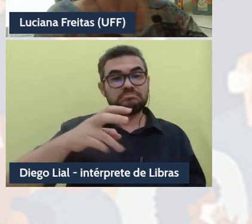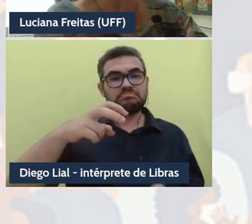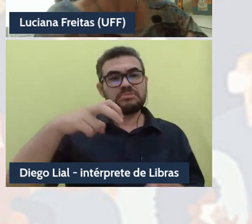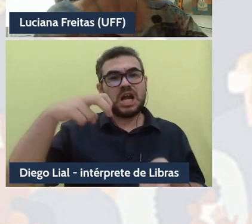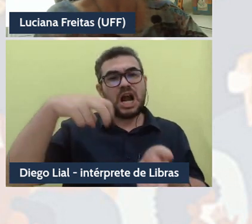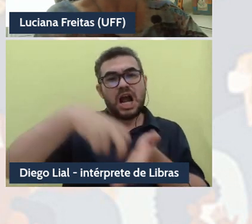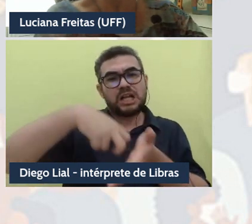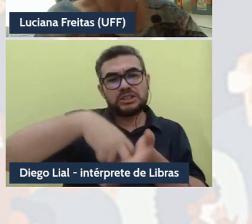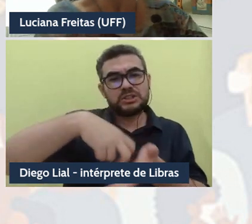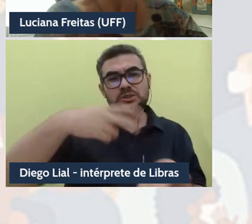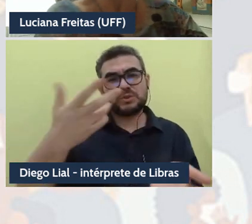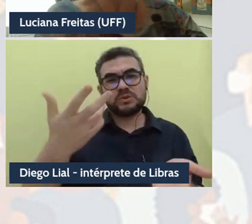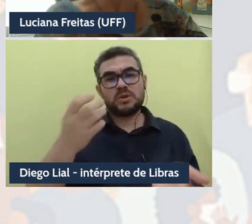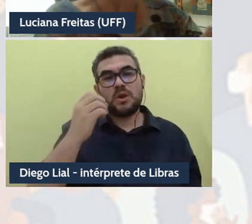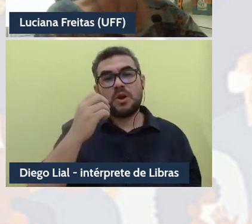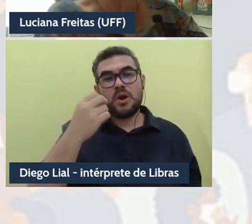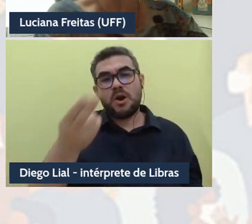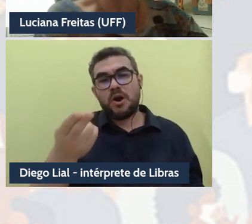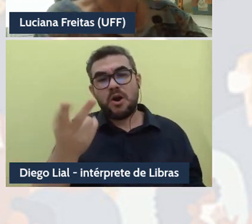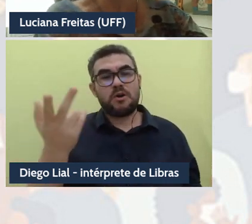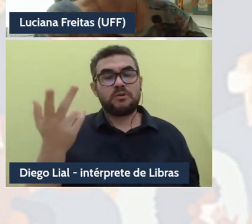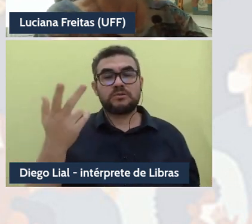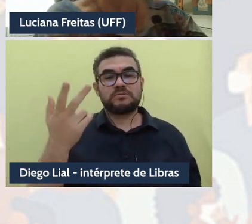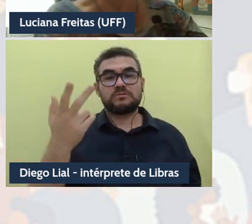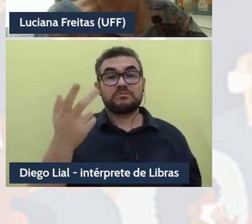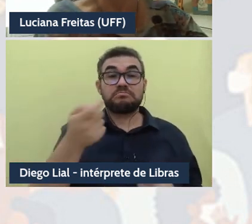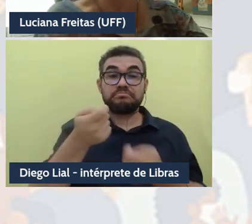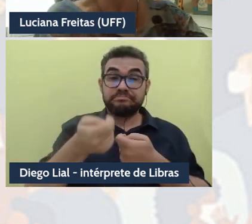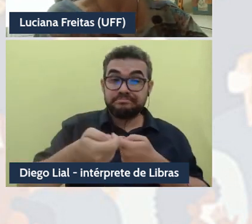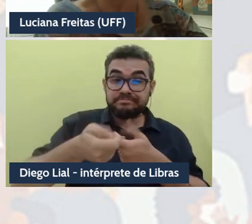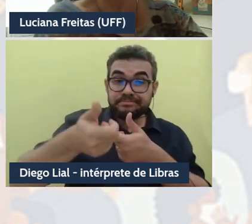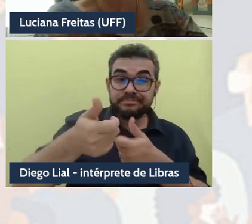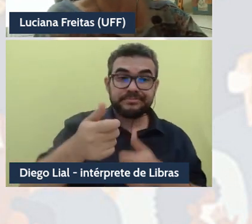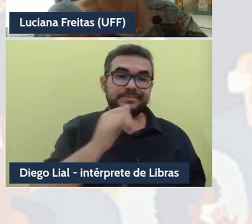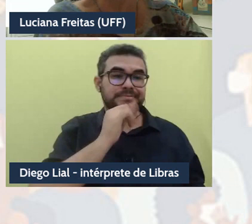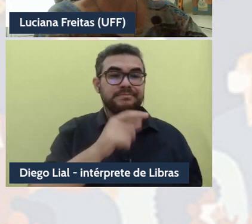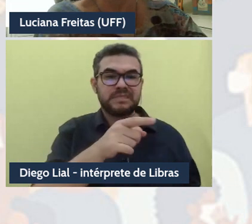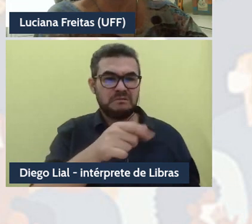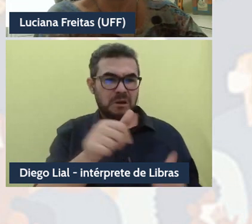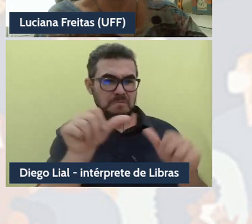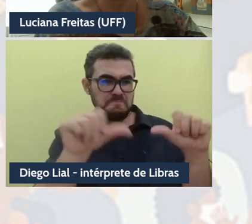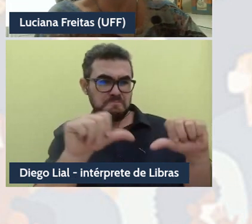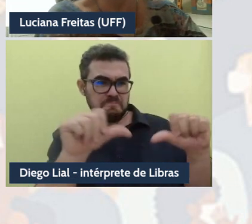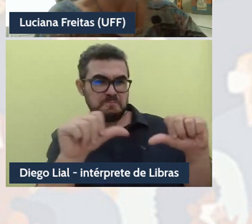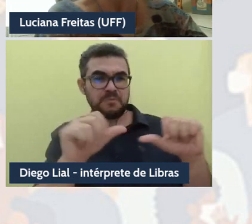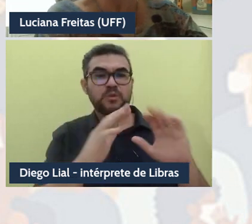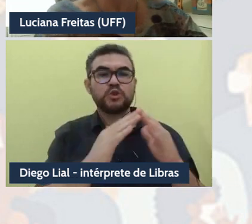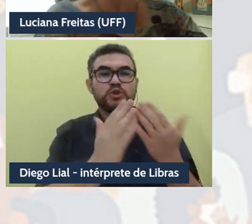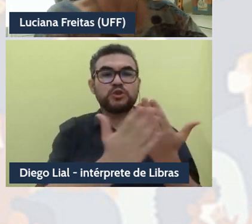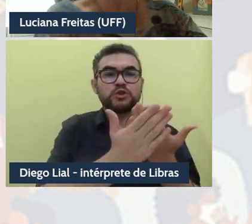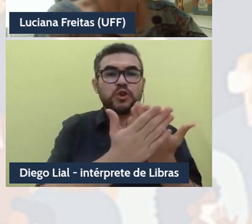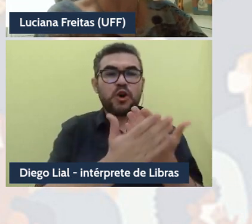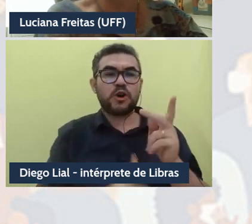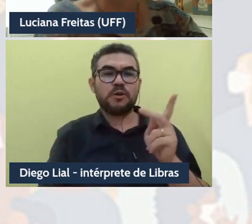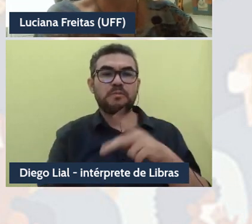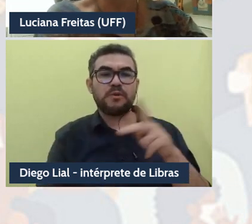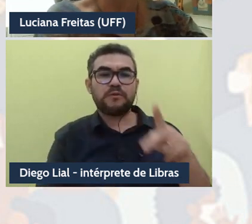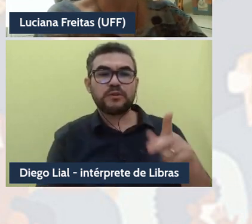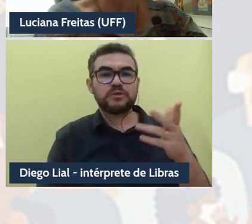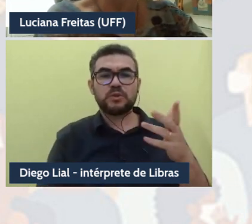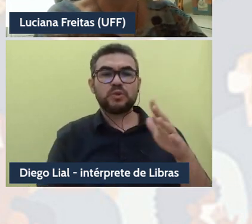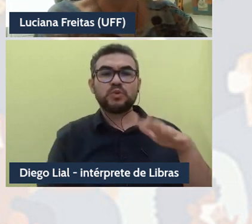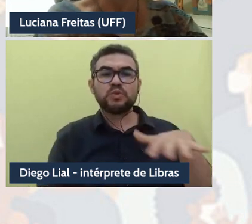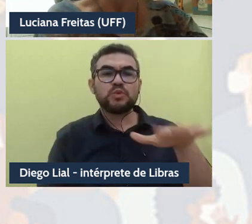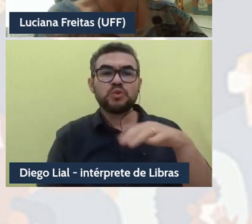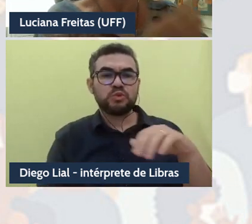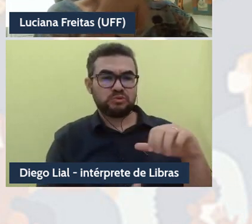um benefício, uma punição para quem se saiu mal, escolas, professores e docentes, e uma premiação para quem